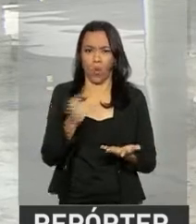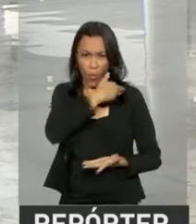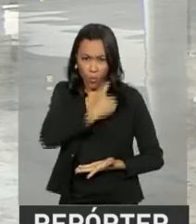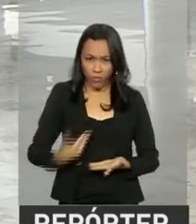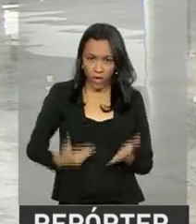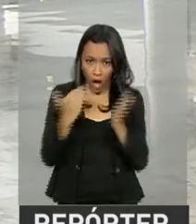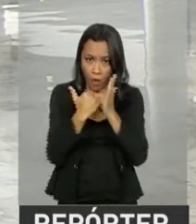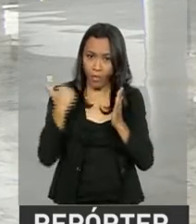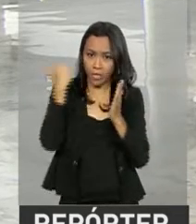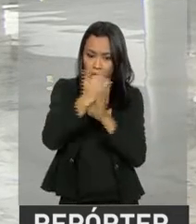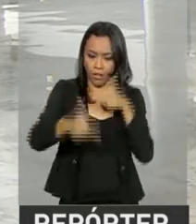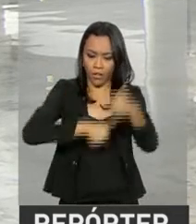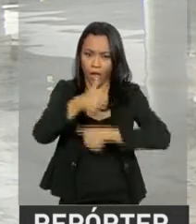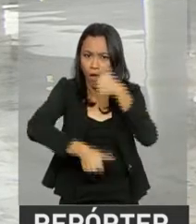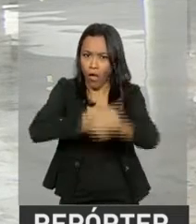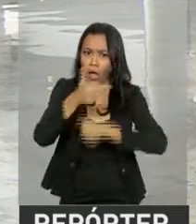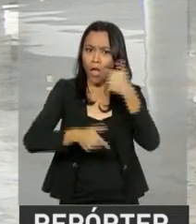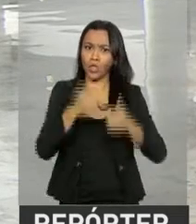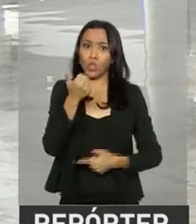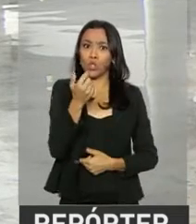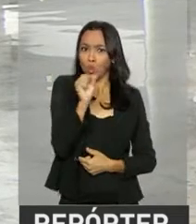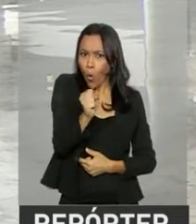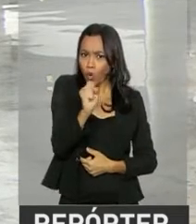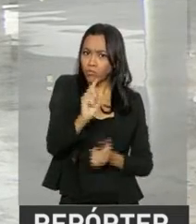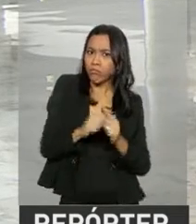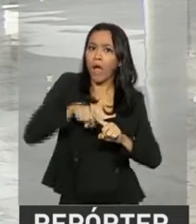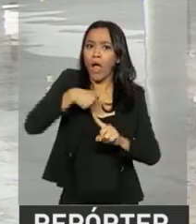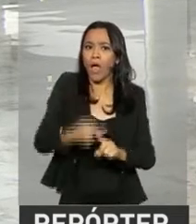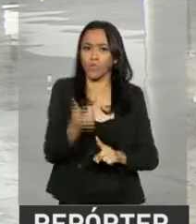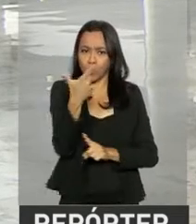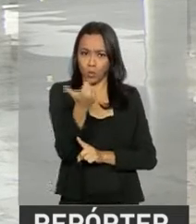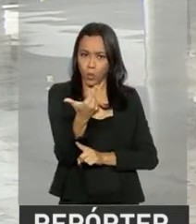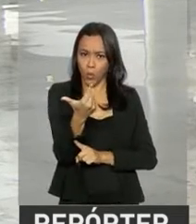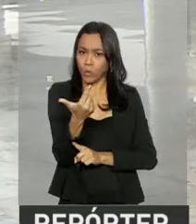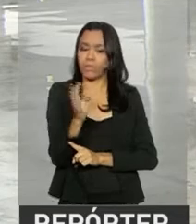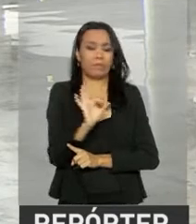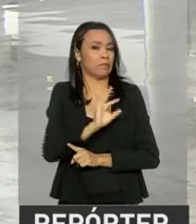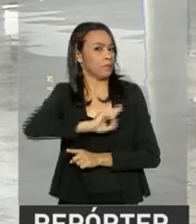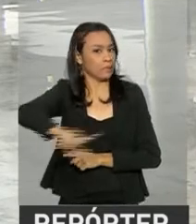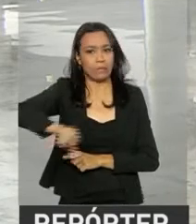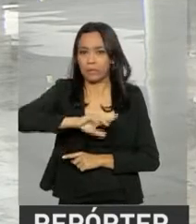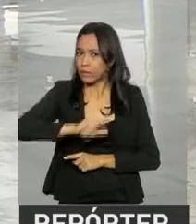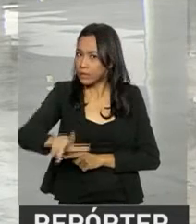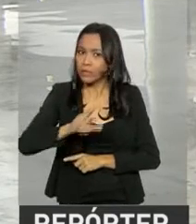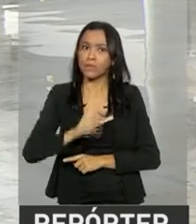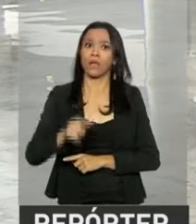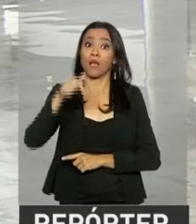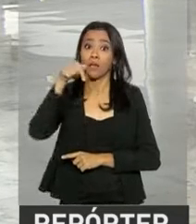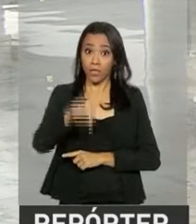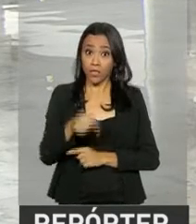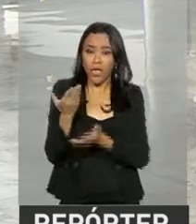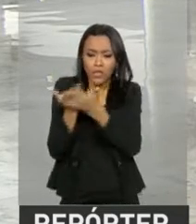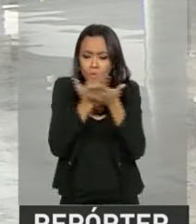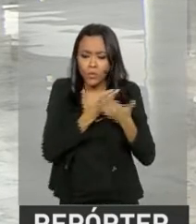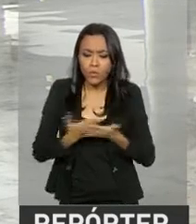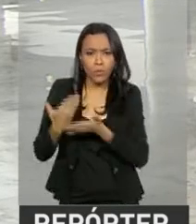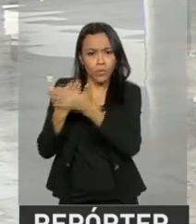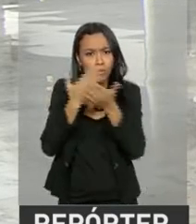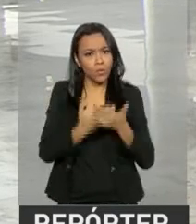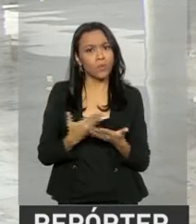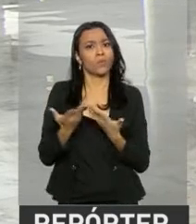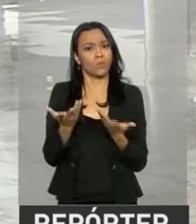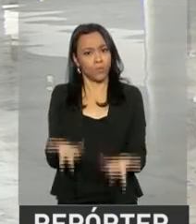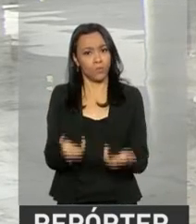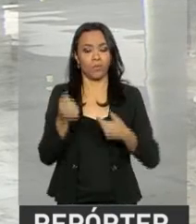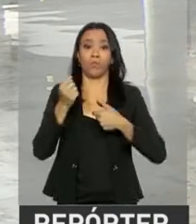8 para 12 horas a jornada de trabalho diária em uma possível reforma trabalhista ainda em estudo pelo